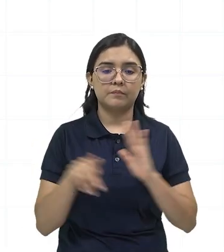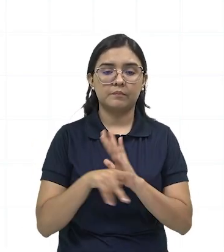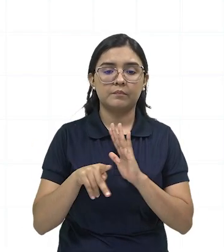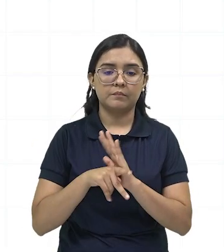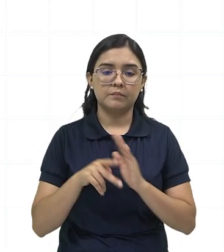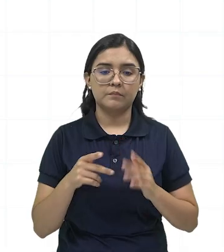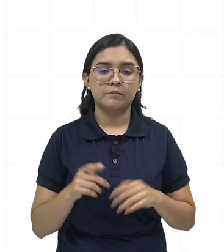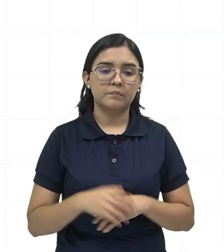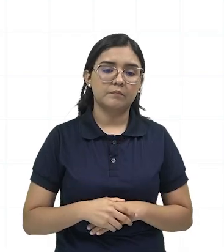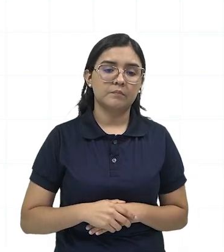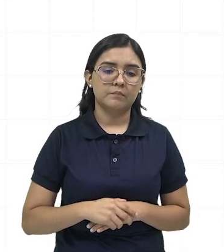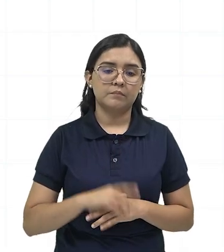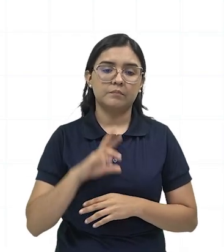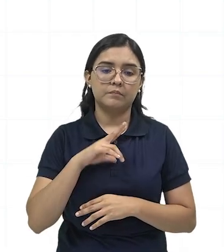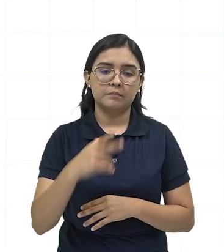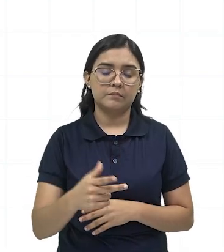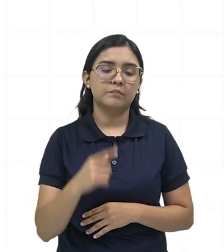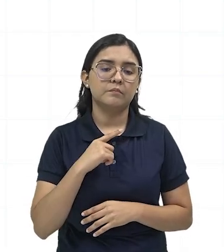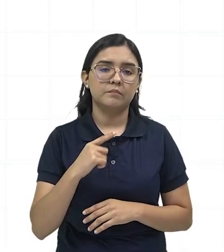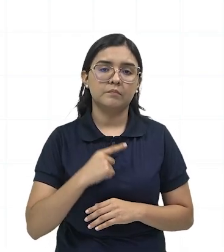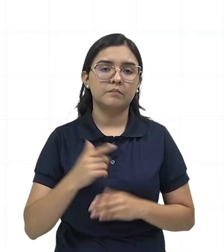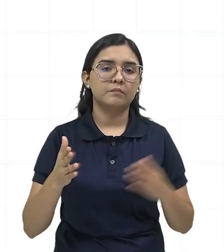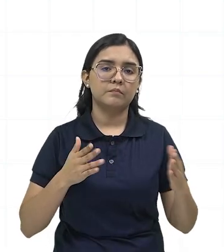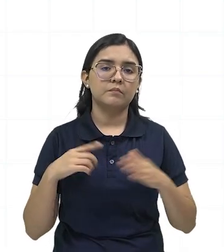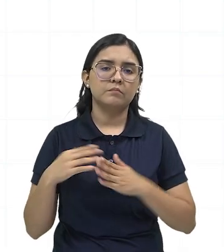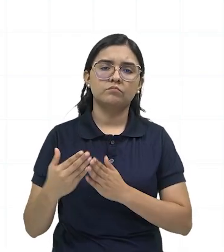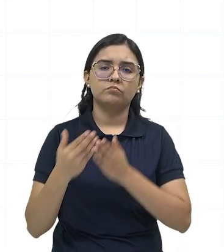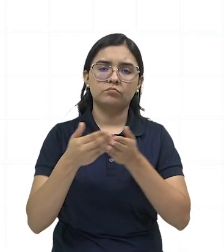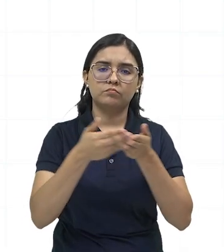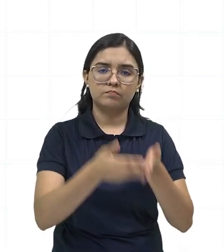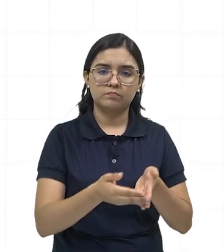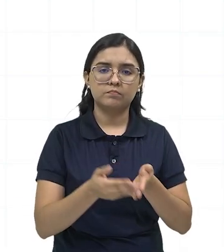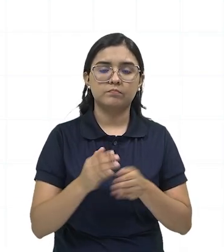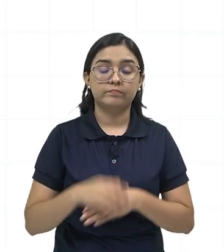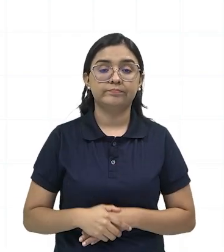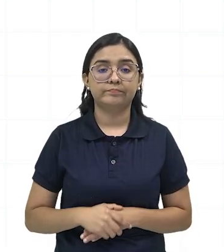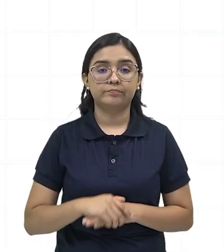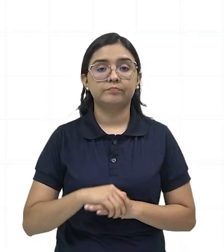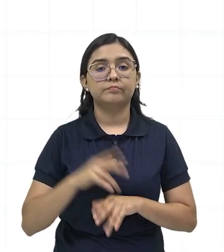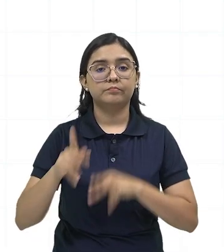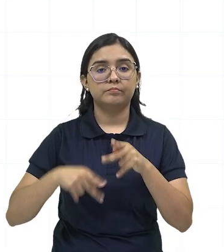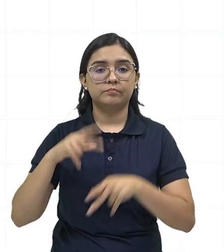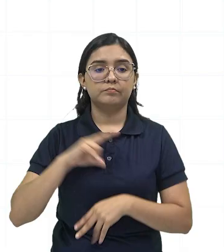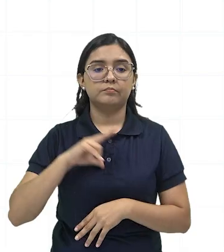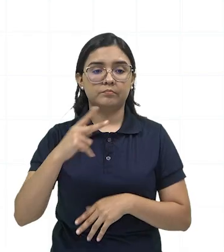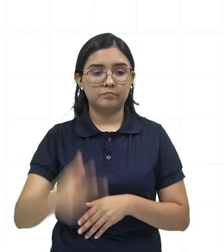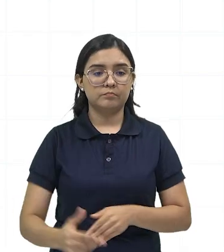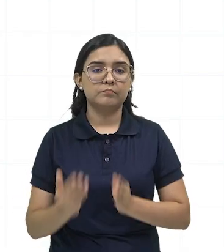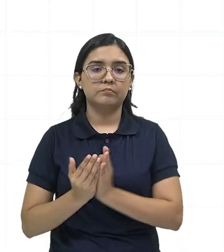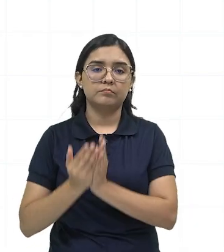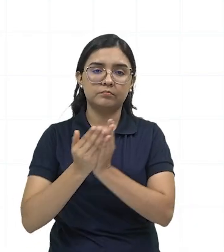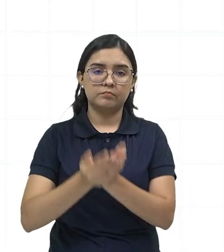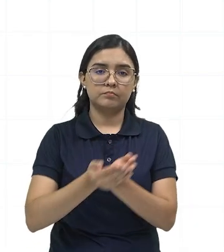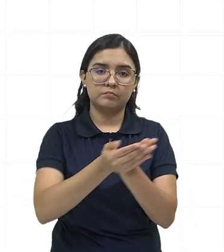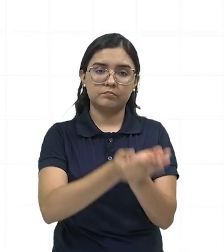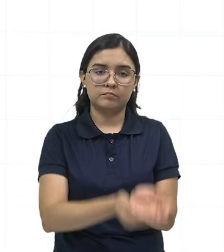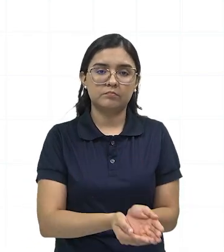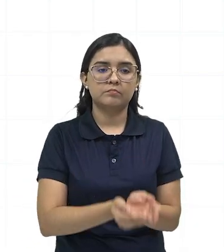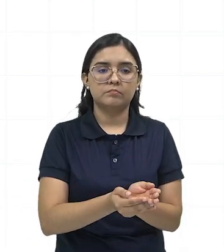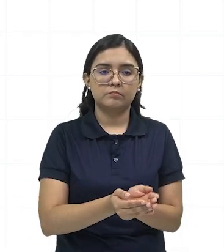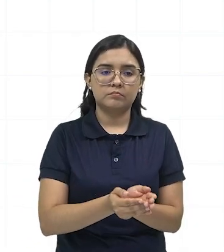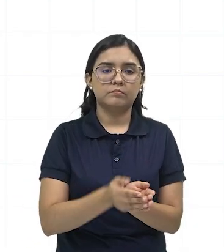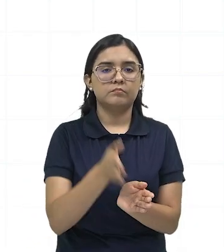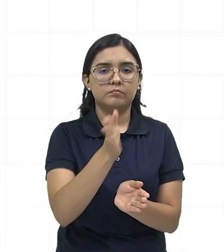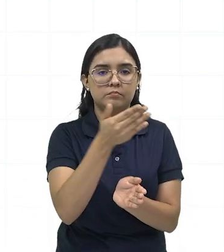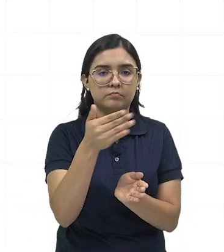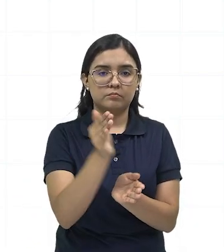Portugal, né? Quando houve as grandes navegações, né, os portugueses foram navegar em suas